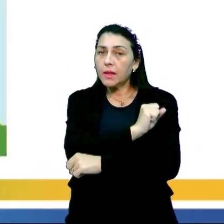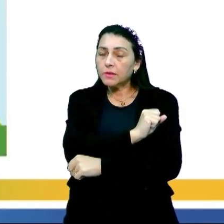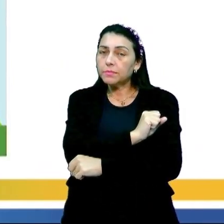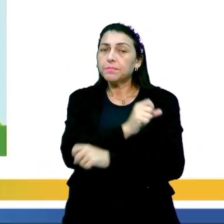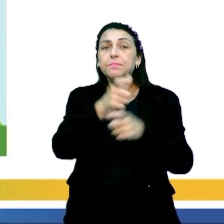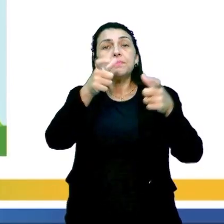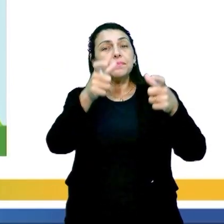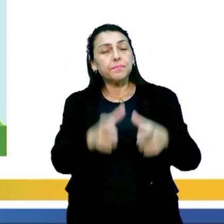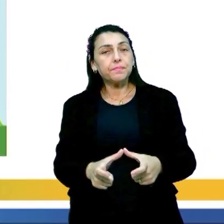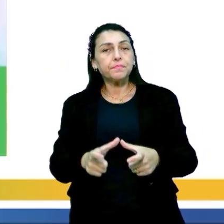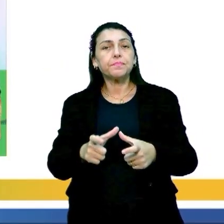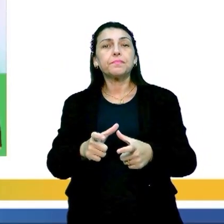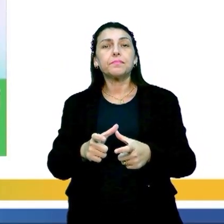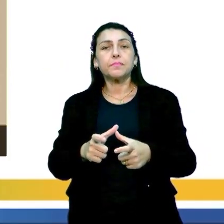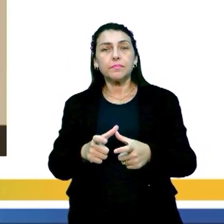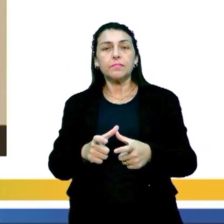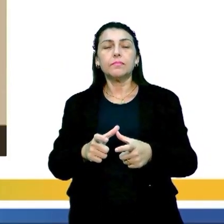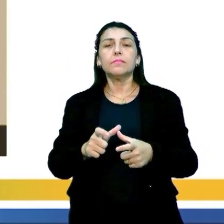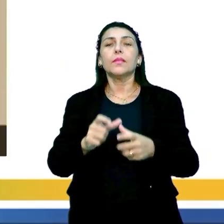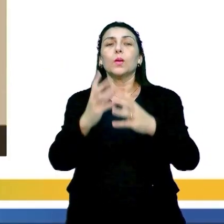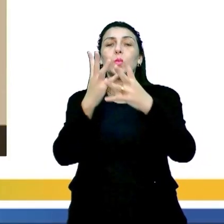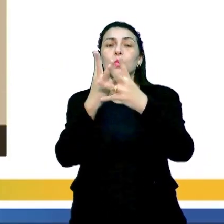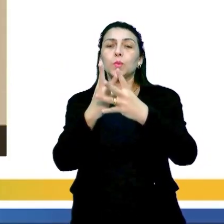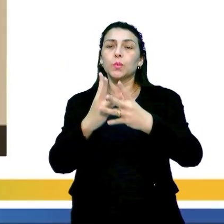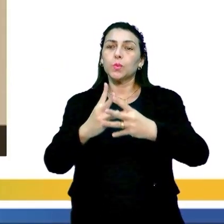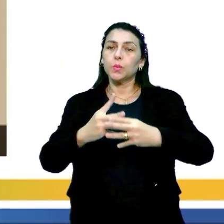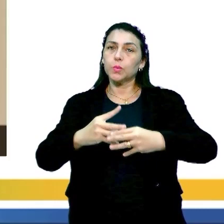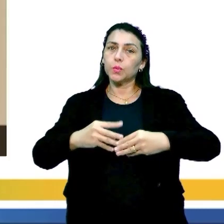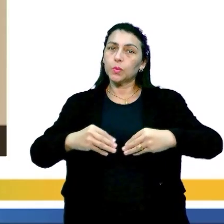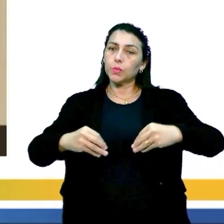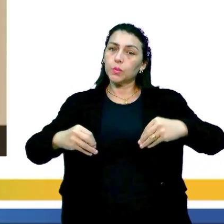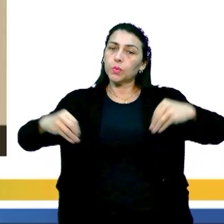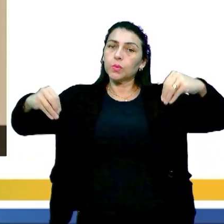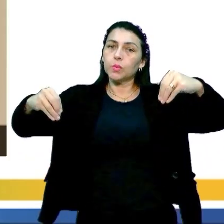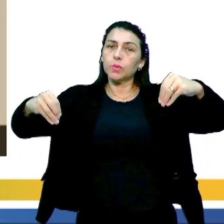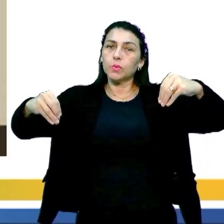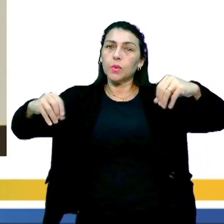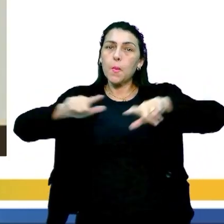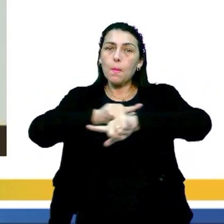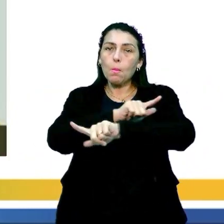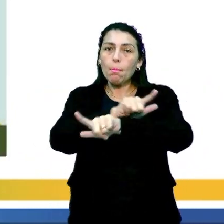esse ambiente foi degradado, sumiu e nada mais tinha por ali.